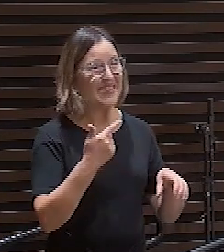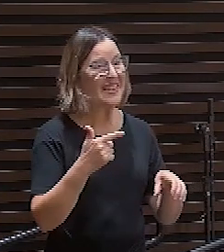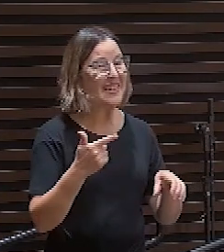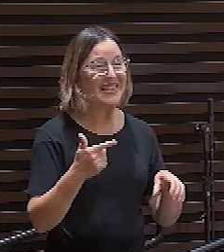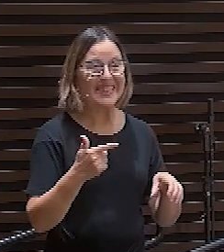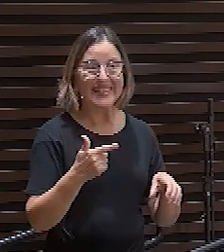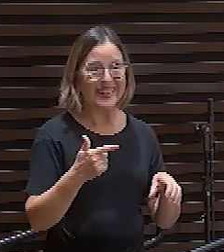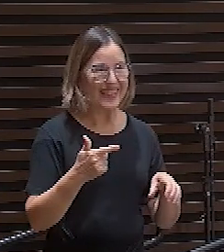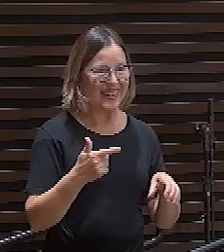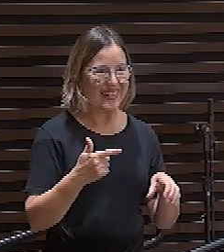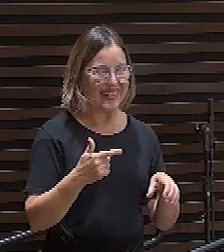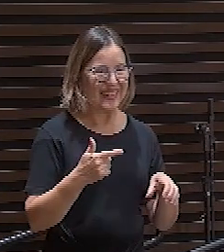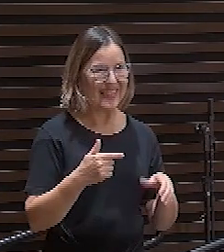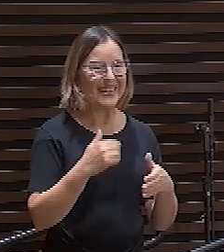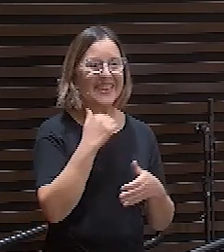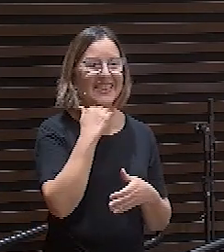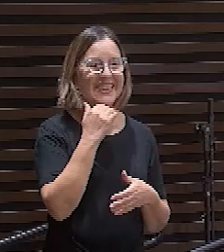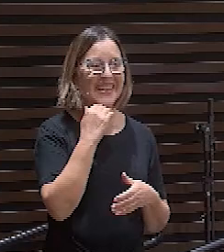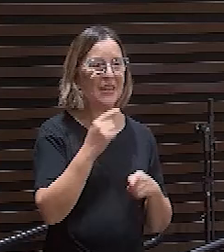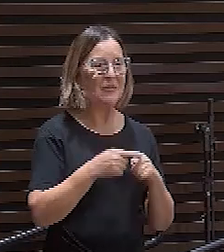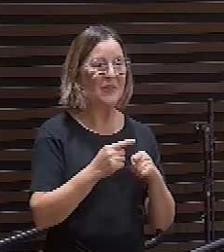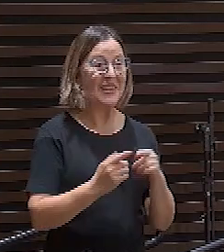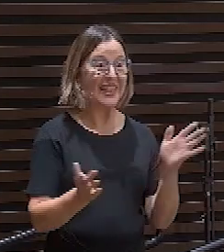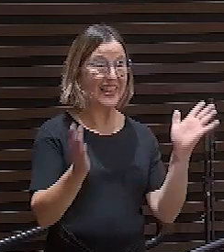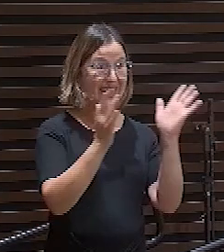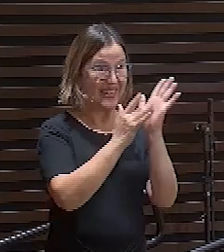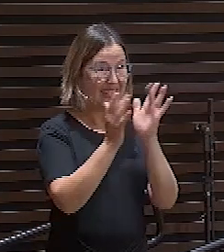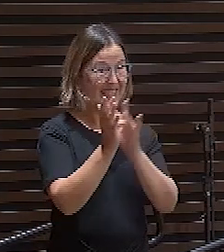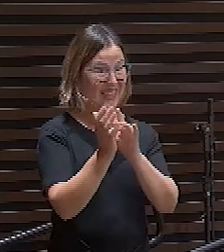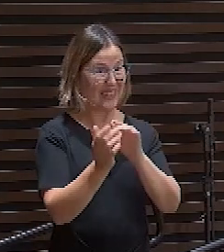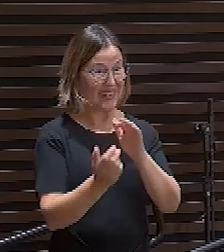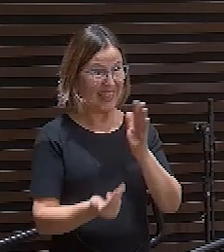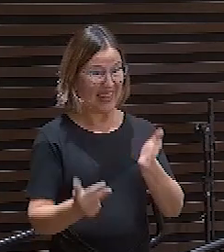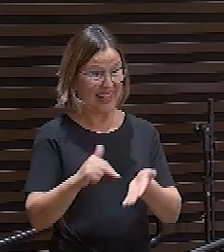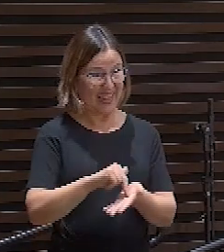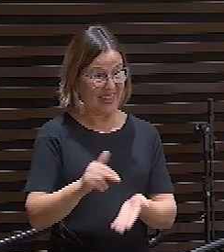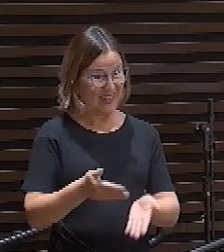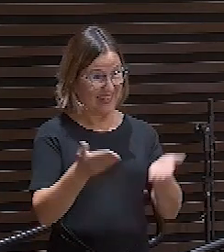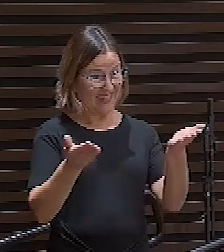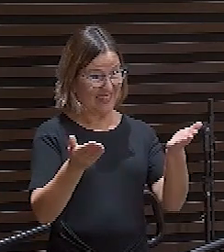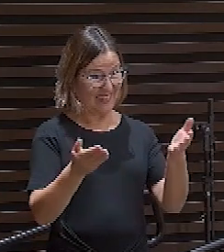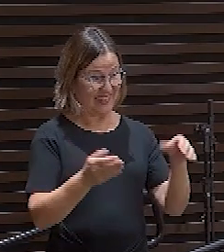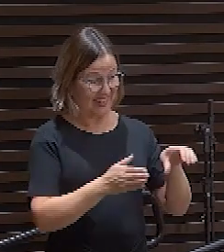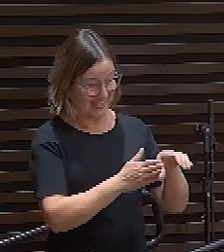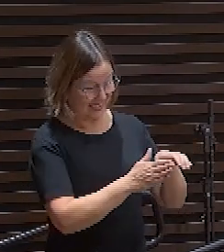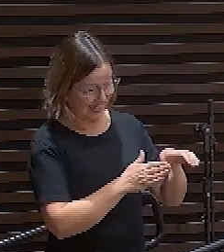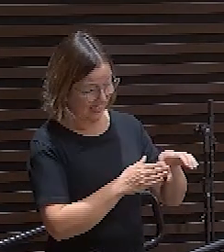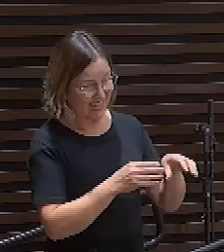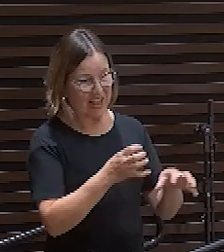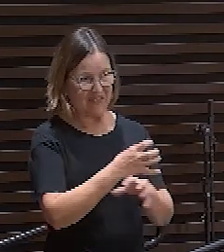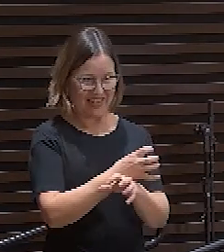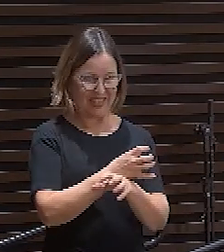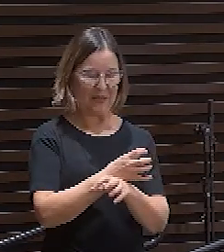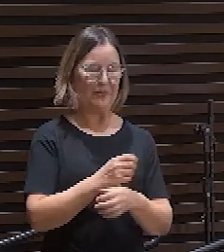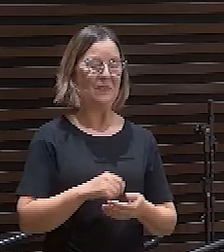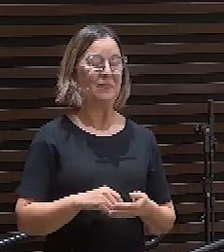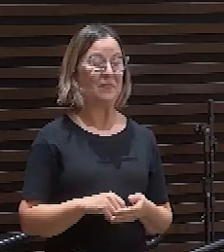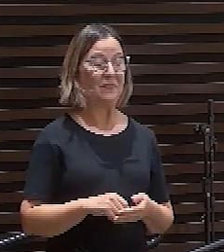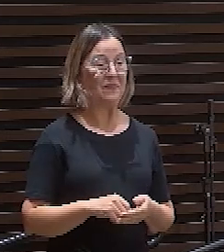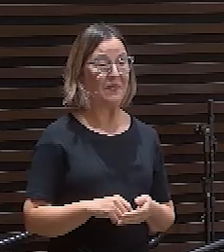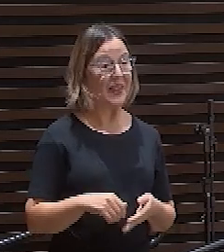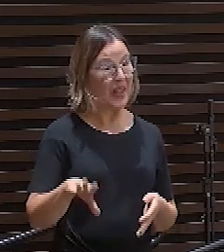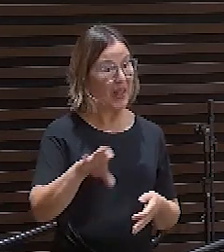E o túmulo está vazio. Essa é a grande notícia. Então, meus amados, com o amor de